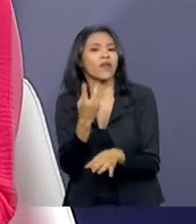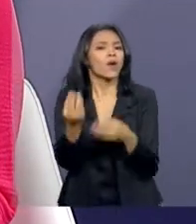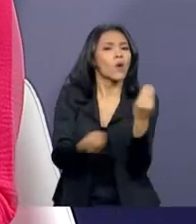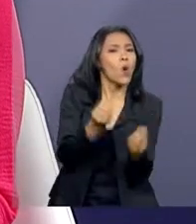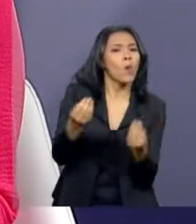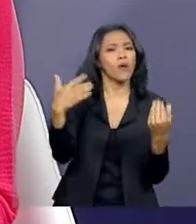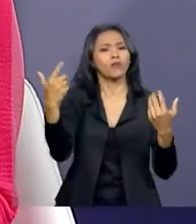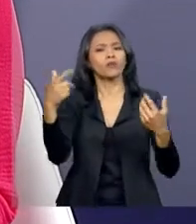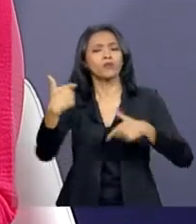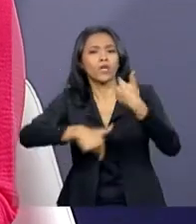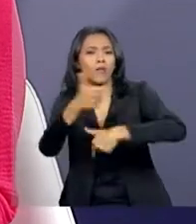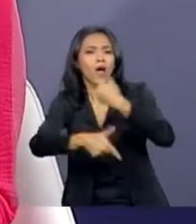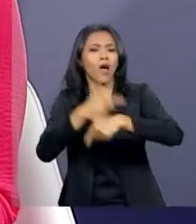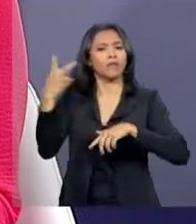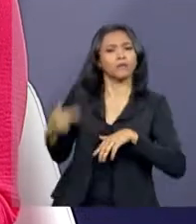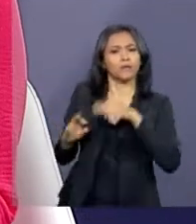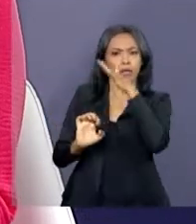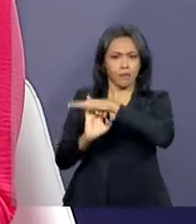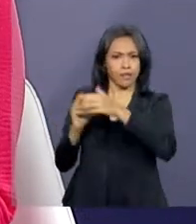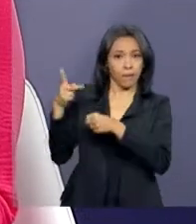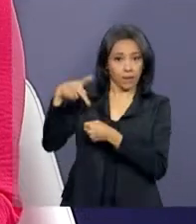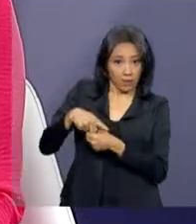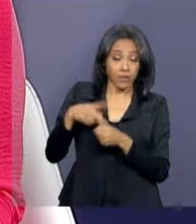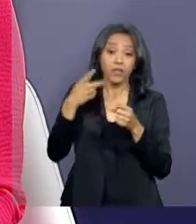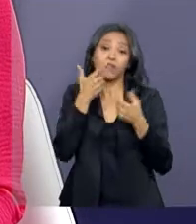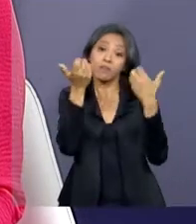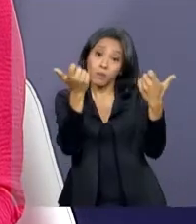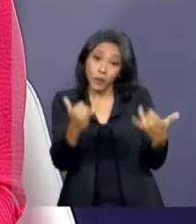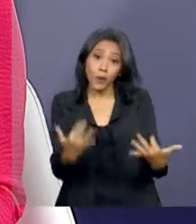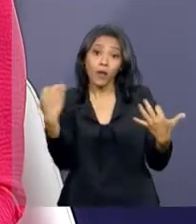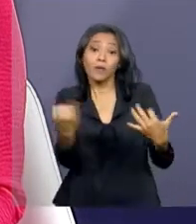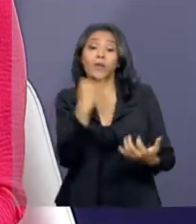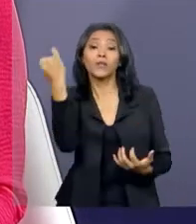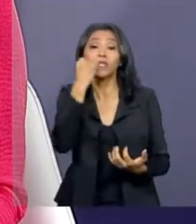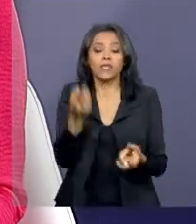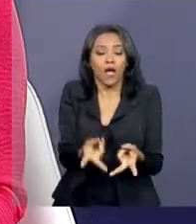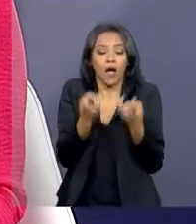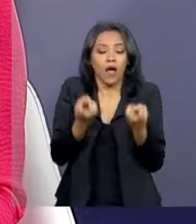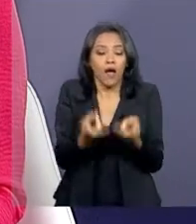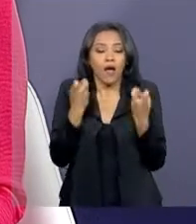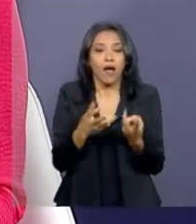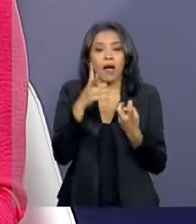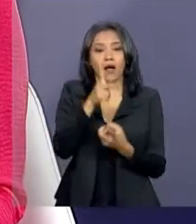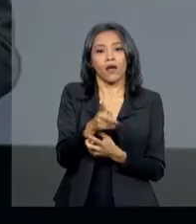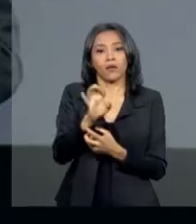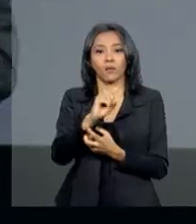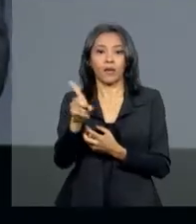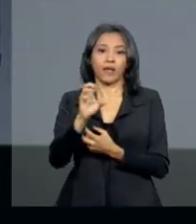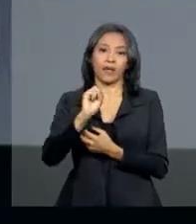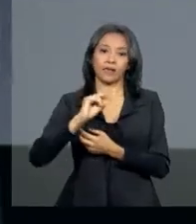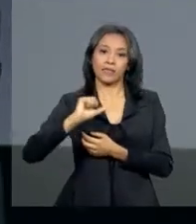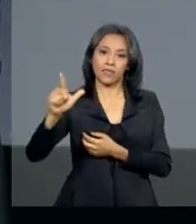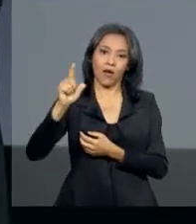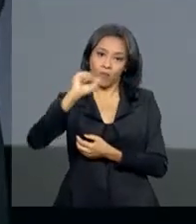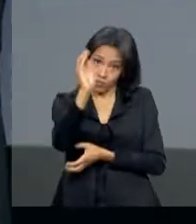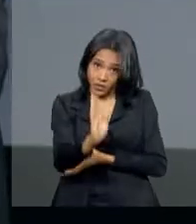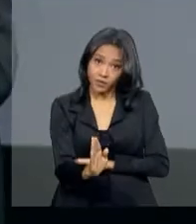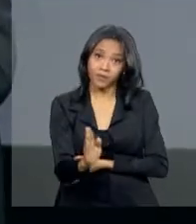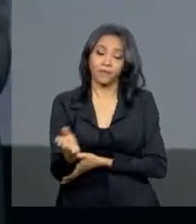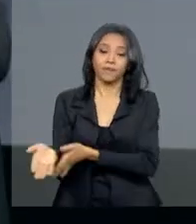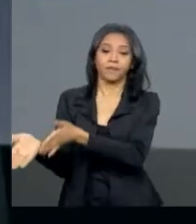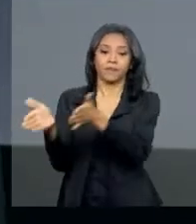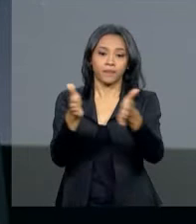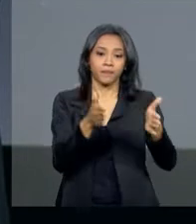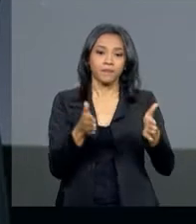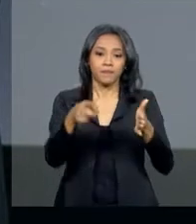ações para atrair investidores e reforçou a importância da exploração do pré sal para o país o que o senhor isso